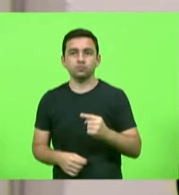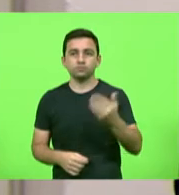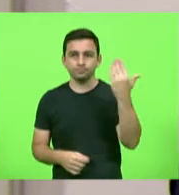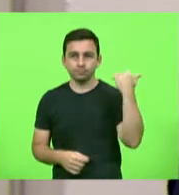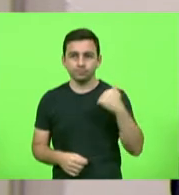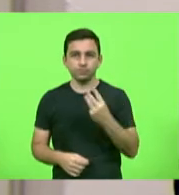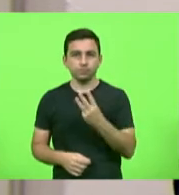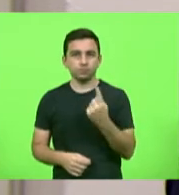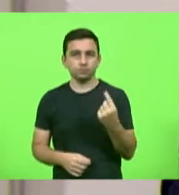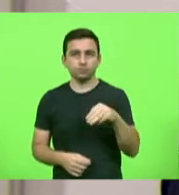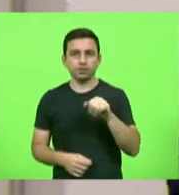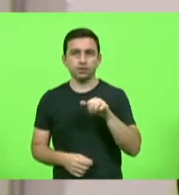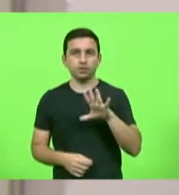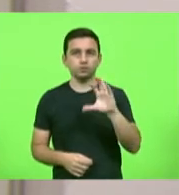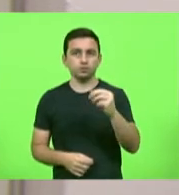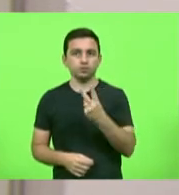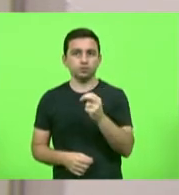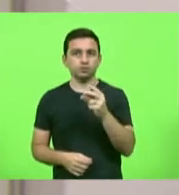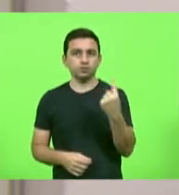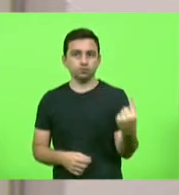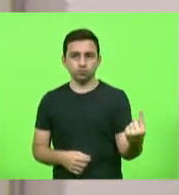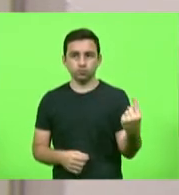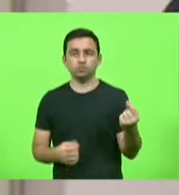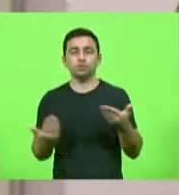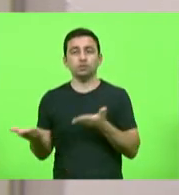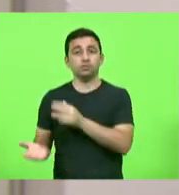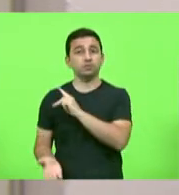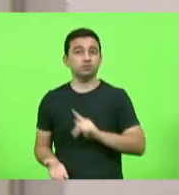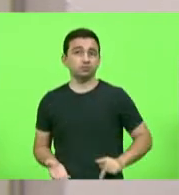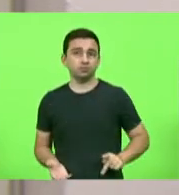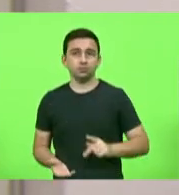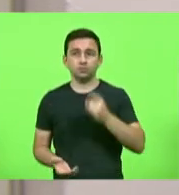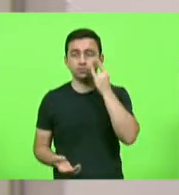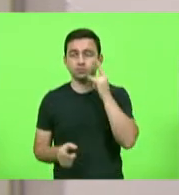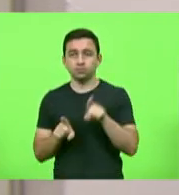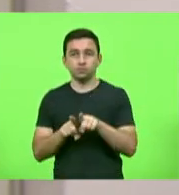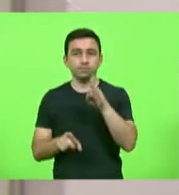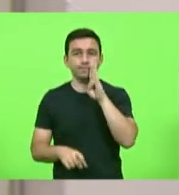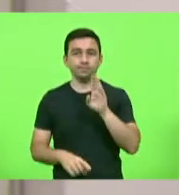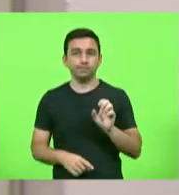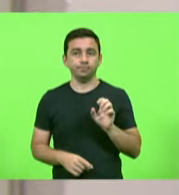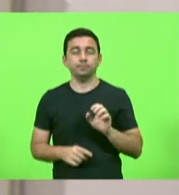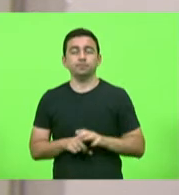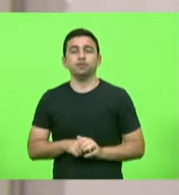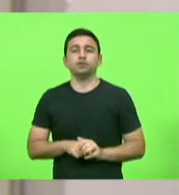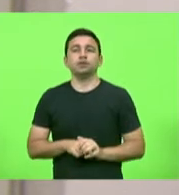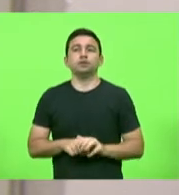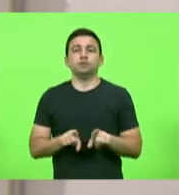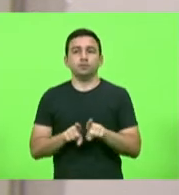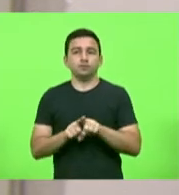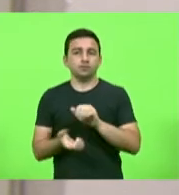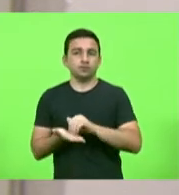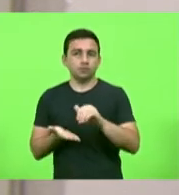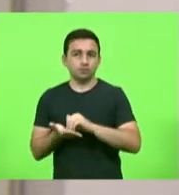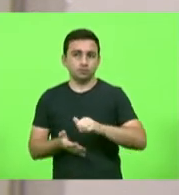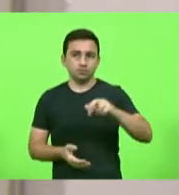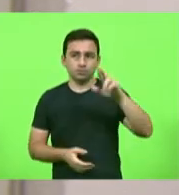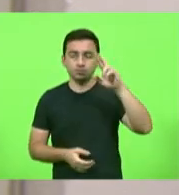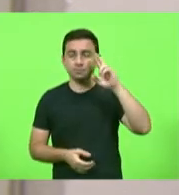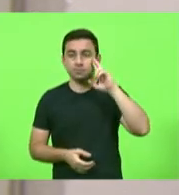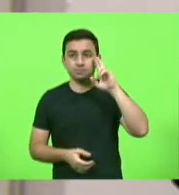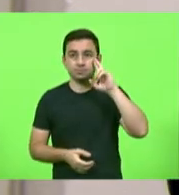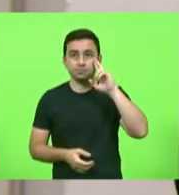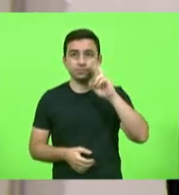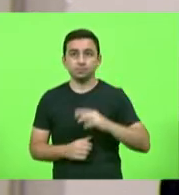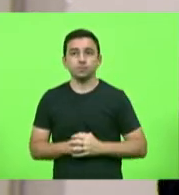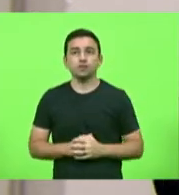março de 2021. Presidência, deputado Mauro de Nadal e Nilson Berlanda. Secretaria, deputado Ricardo Alba. Às